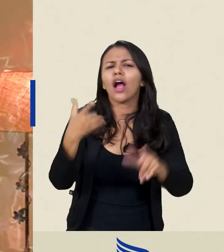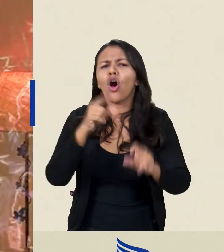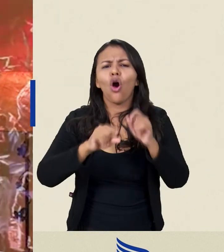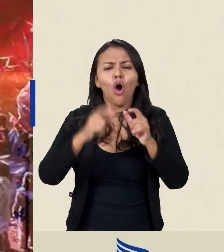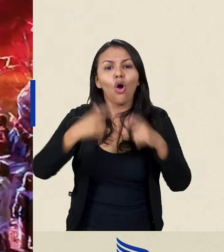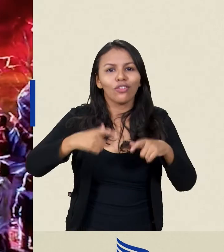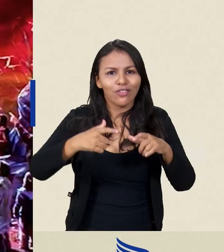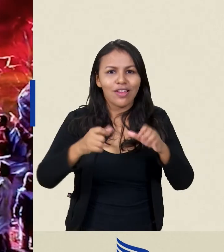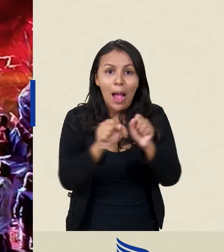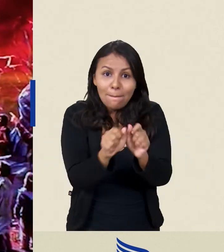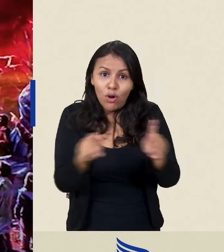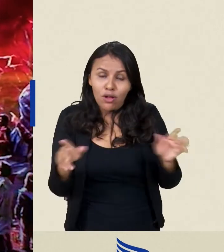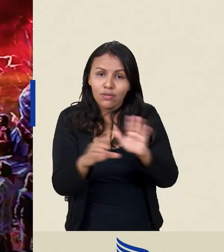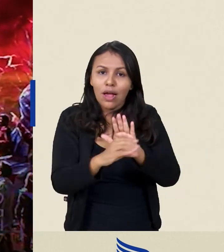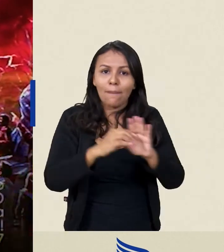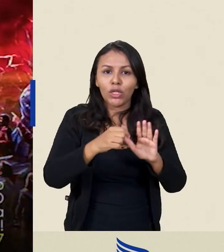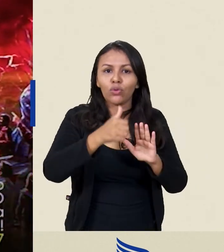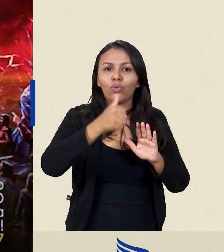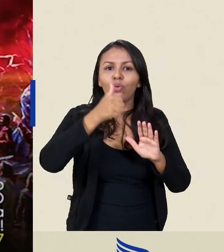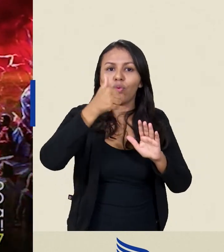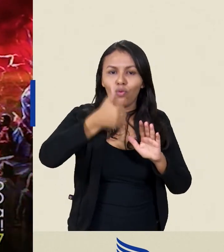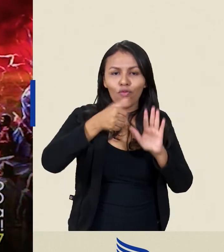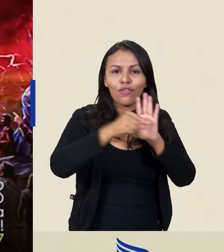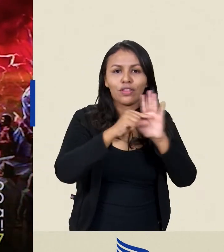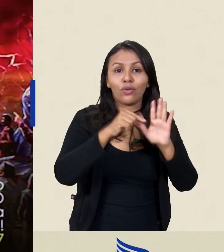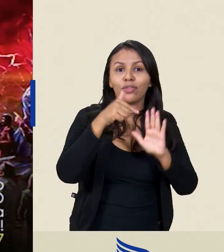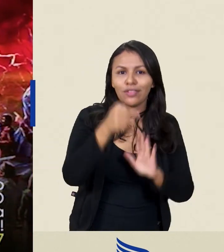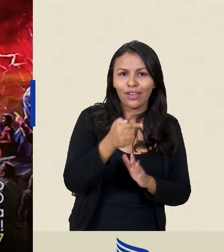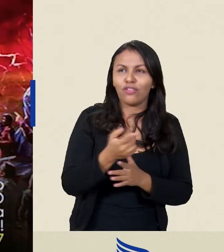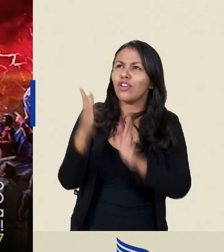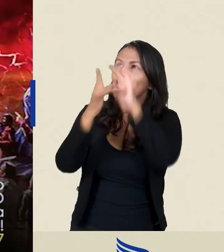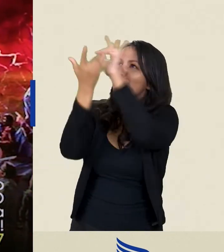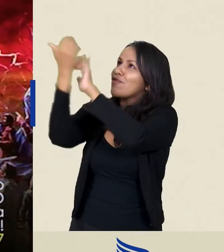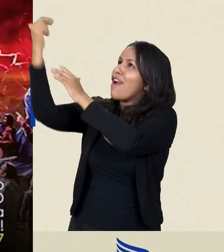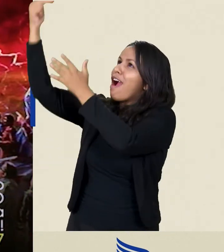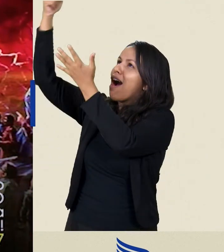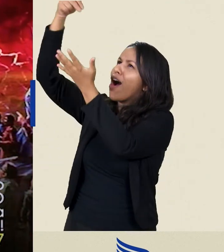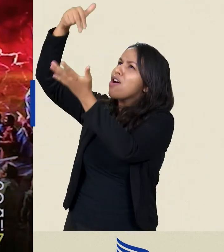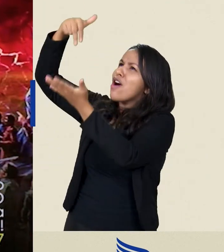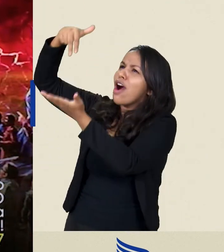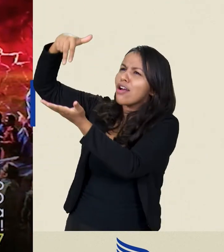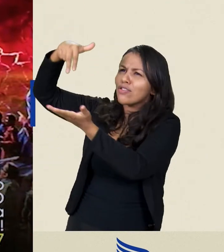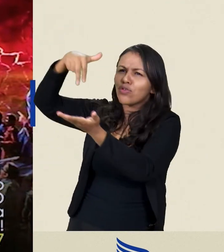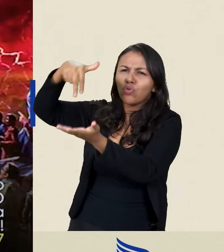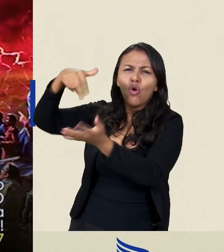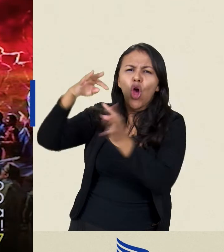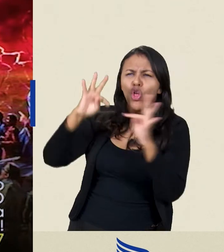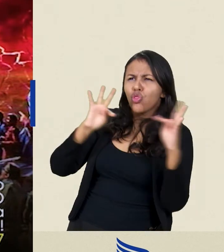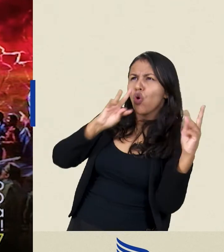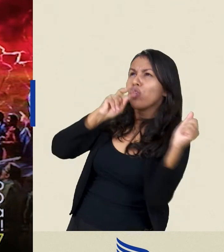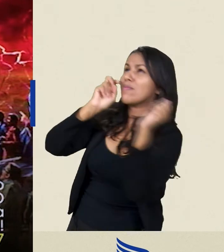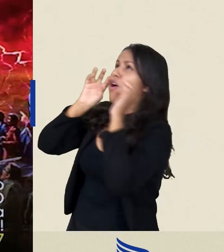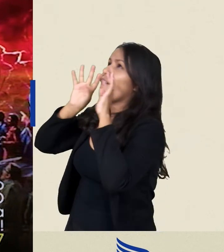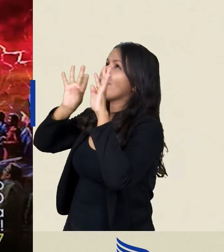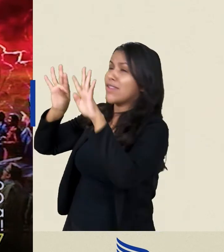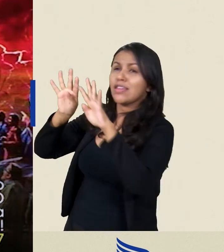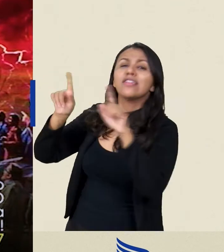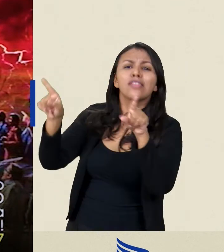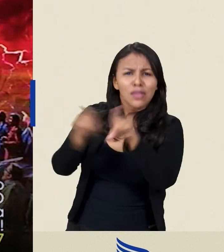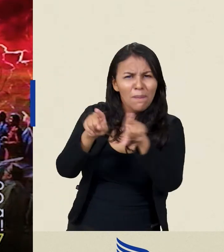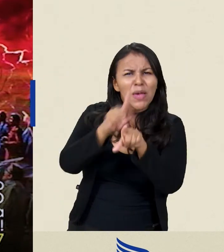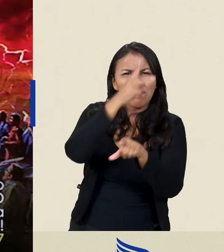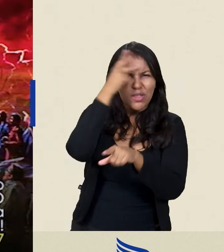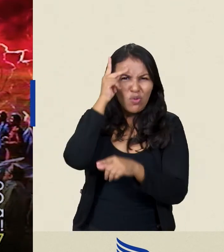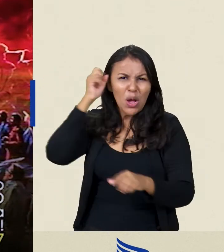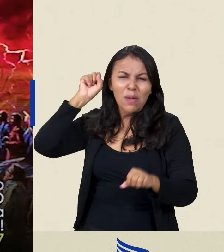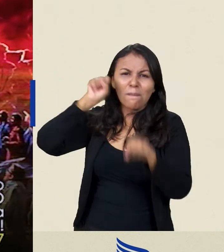7. Eis que vem com as nuvens, e todo olho verá, até os mesmos que o traspassaram, e todas